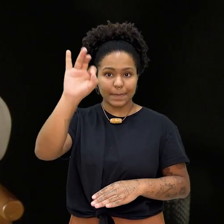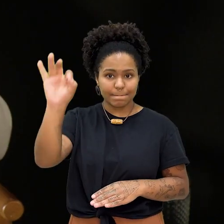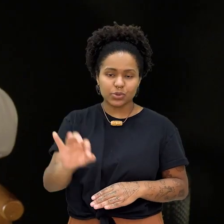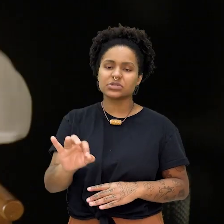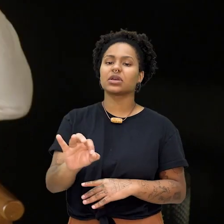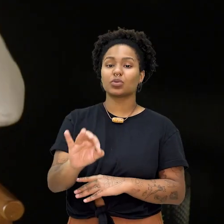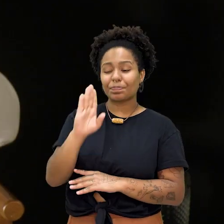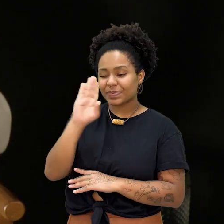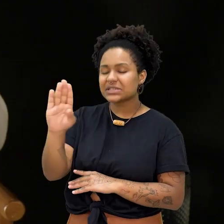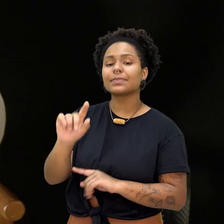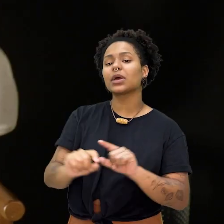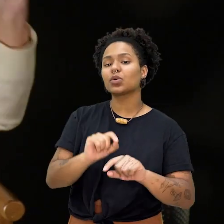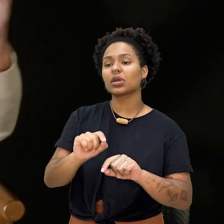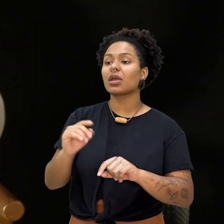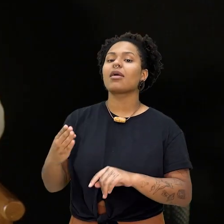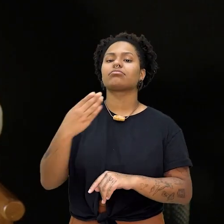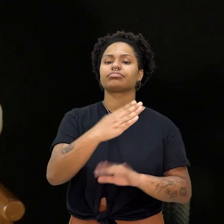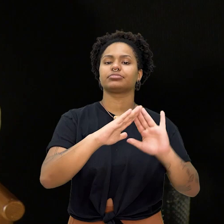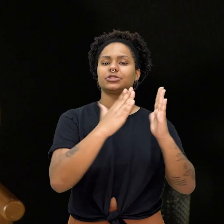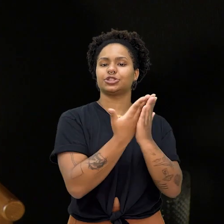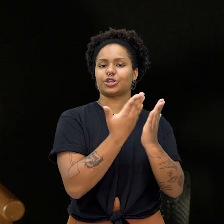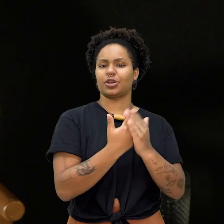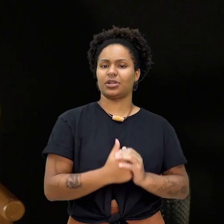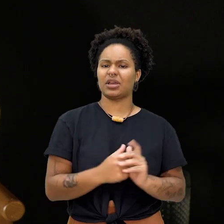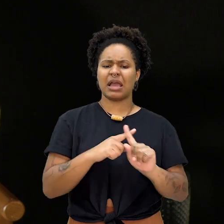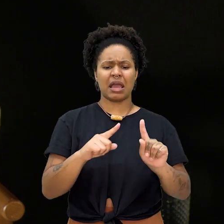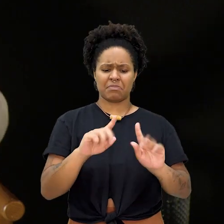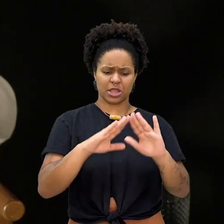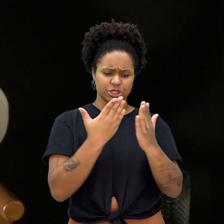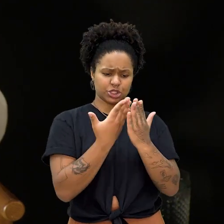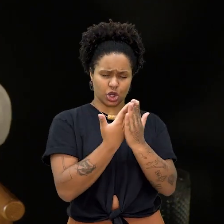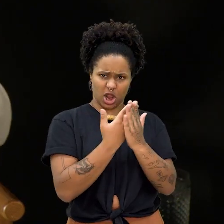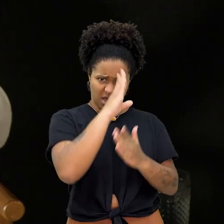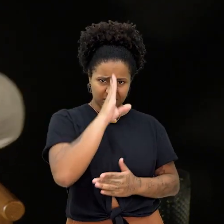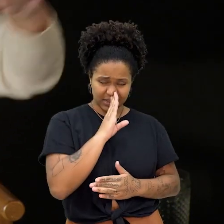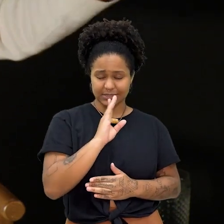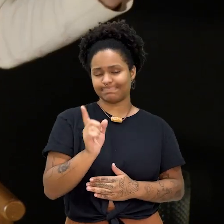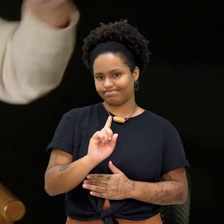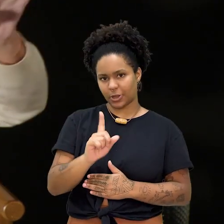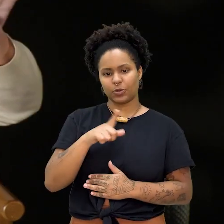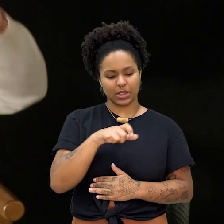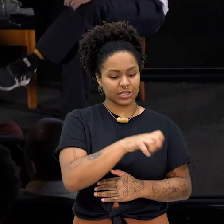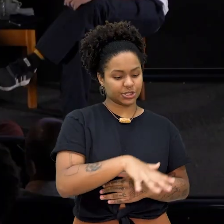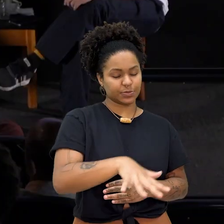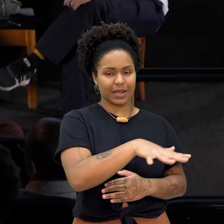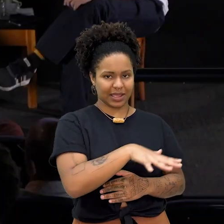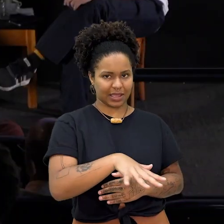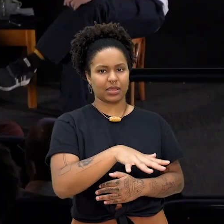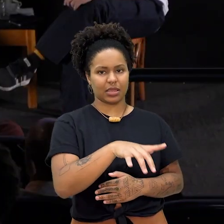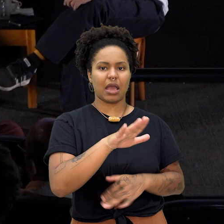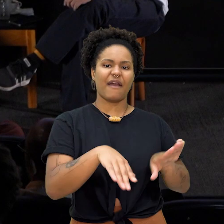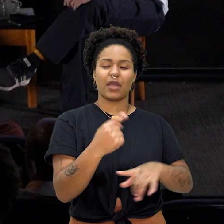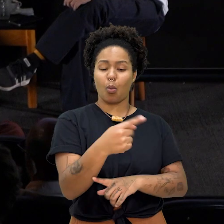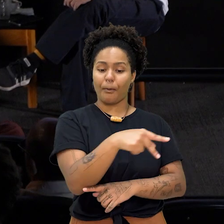100% das famílias, priorizaram a ida à escola. Bom, mas a escola é gratuita? Não. Tem um espaço,